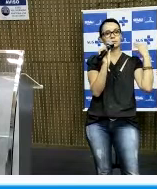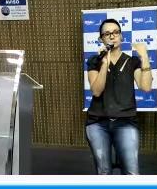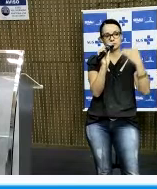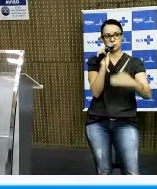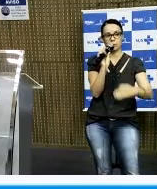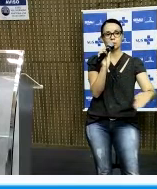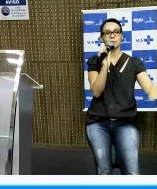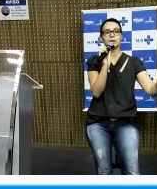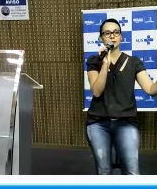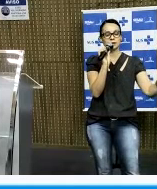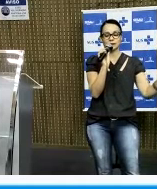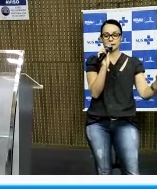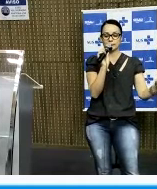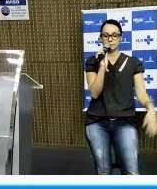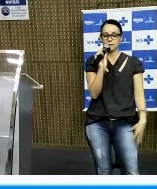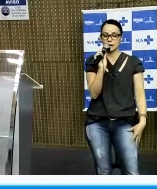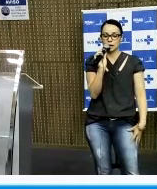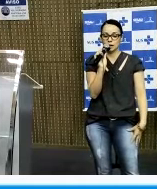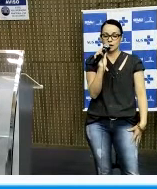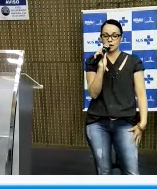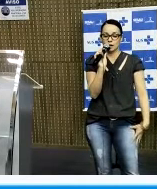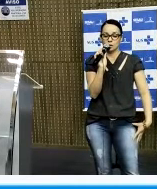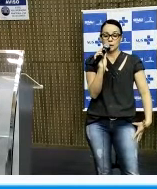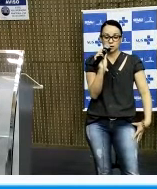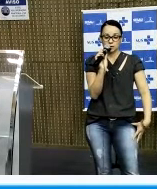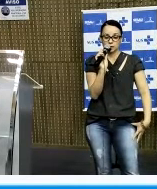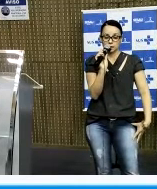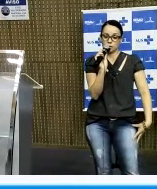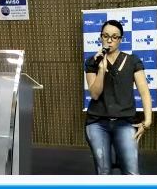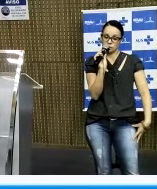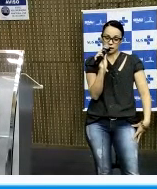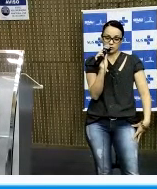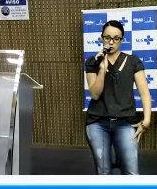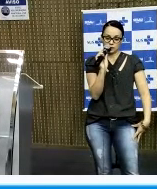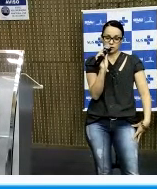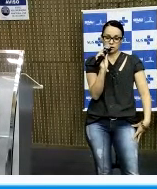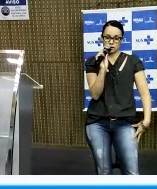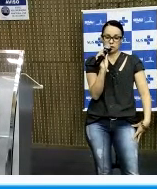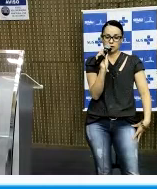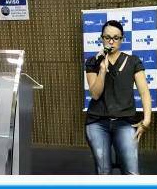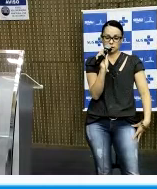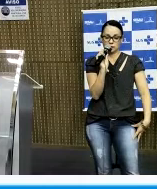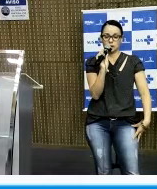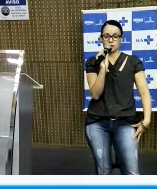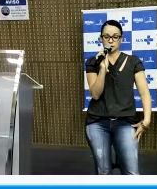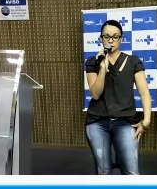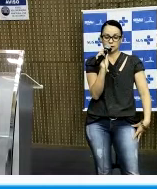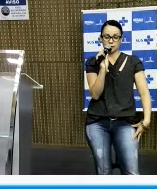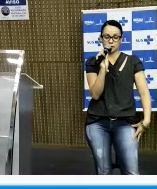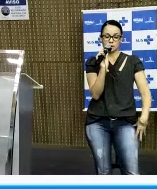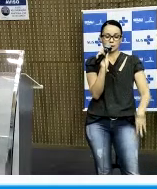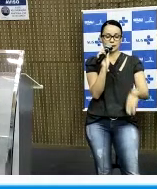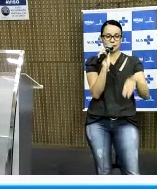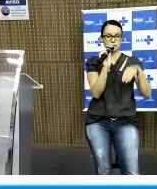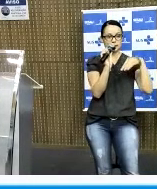tratamento longo, né? Percentual de exame de contatos de hanseníase intradomiciliares